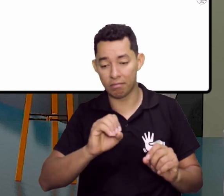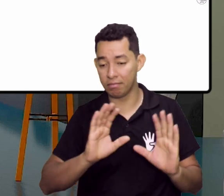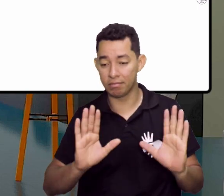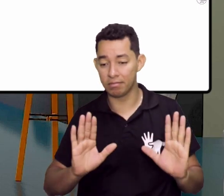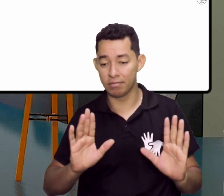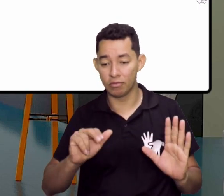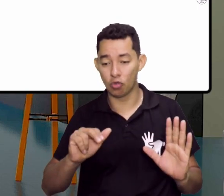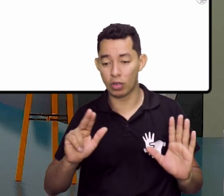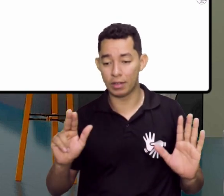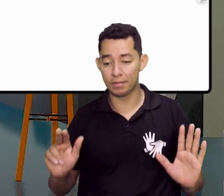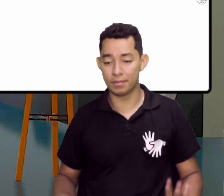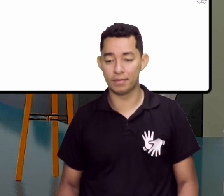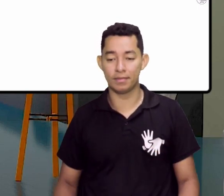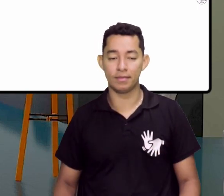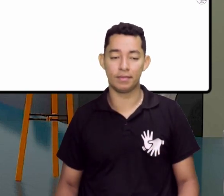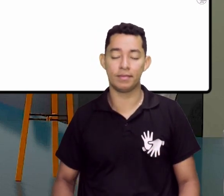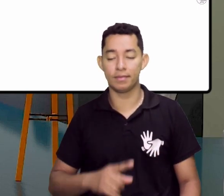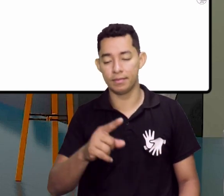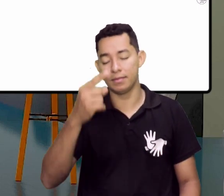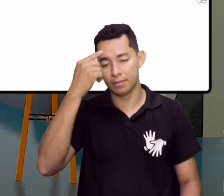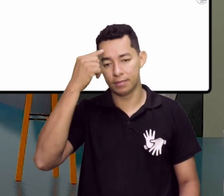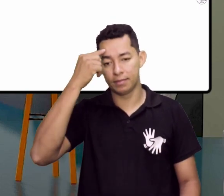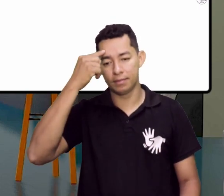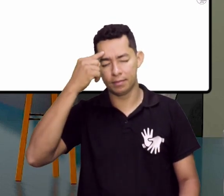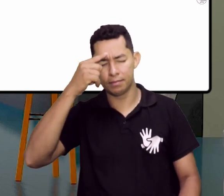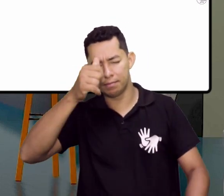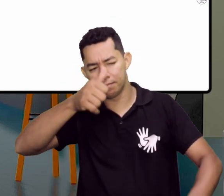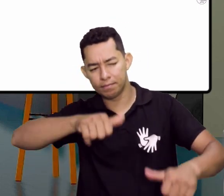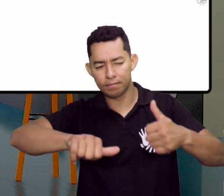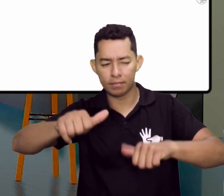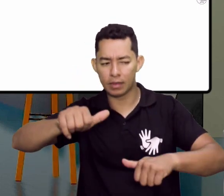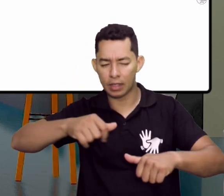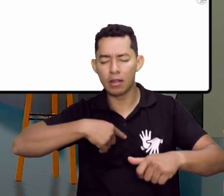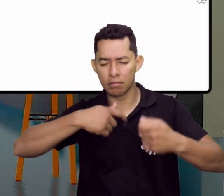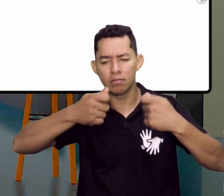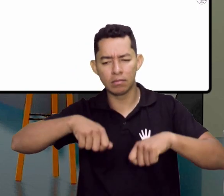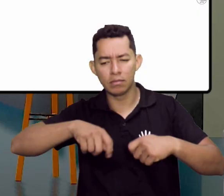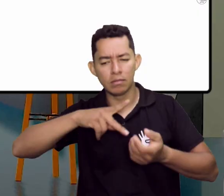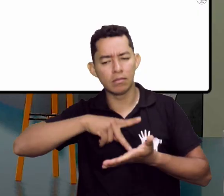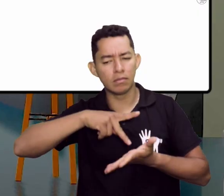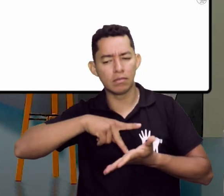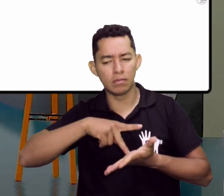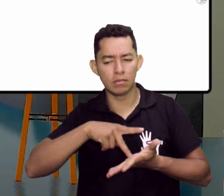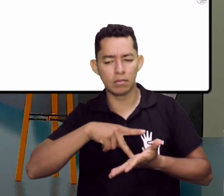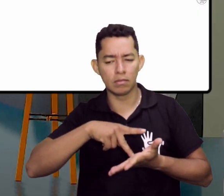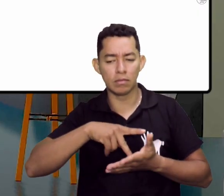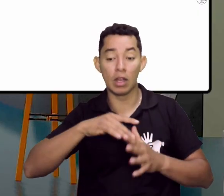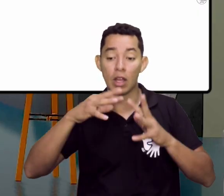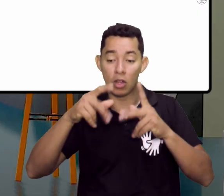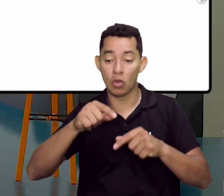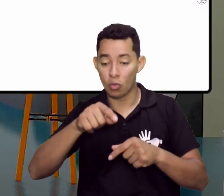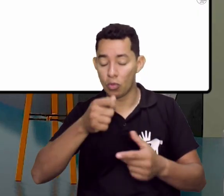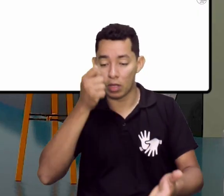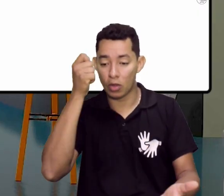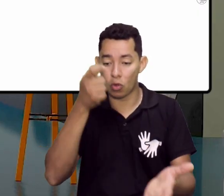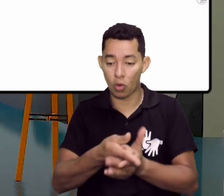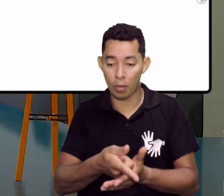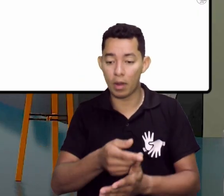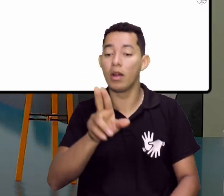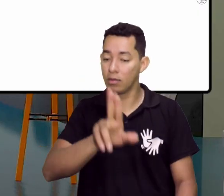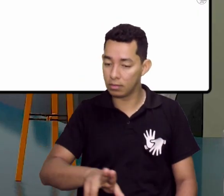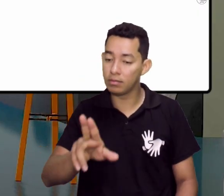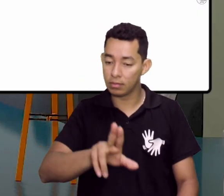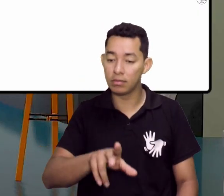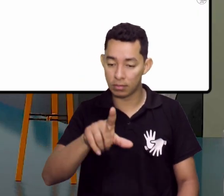Então você tem que pensar e avaliar, será que eu realmente preciso? E tudo que você comprar, use, né? Para ter sentido na sua